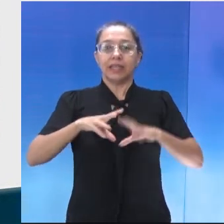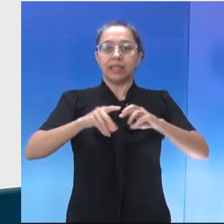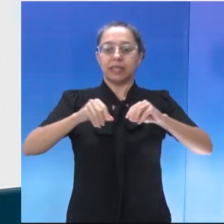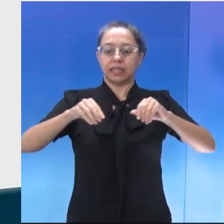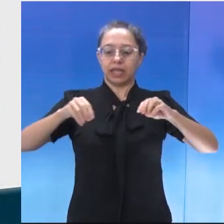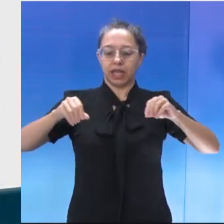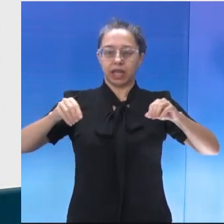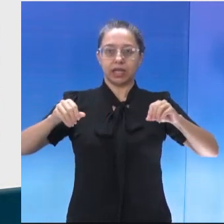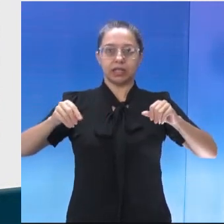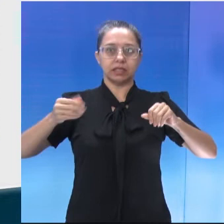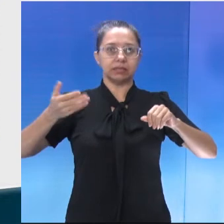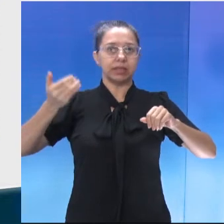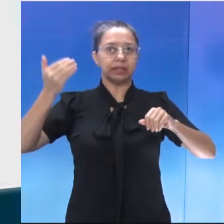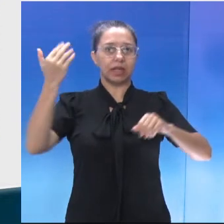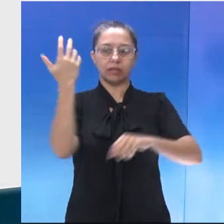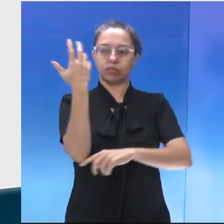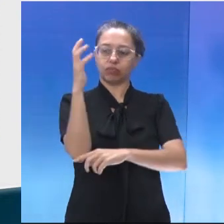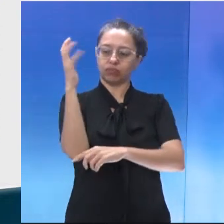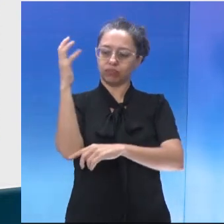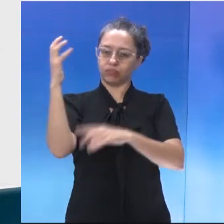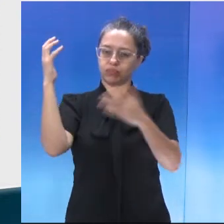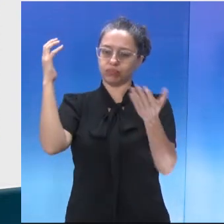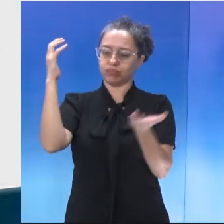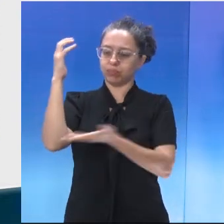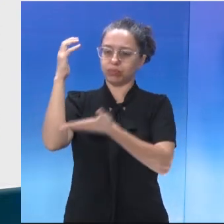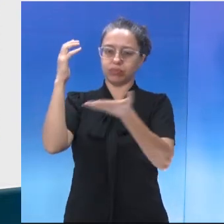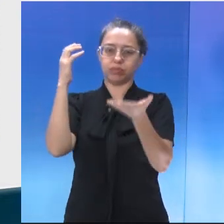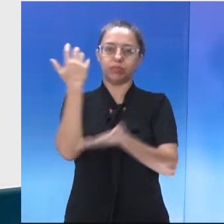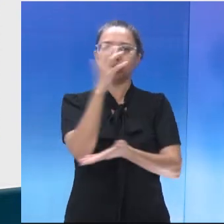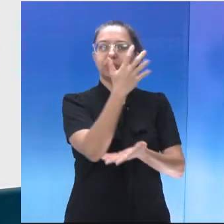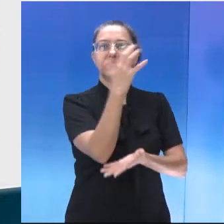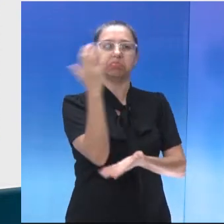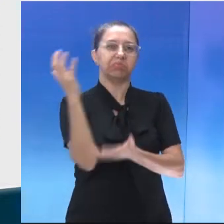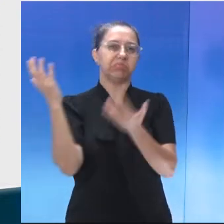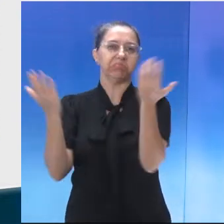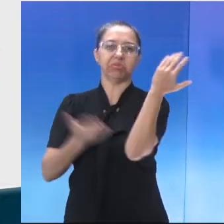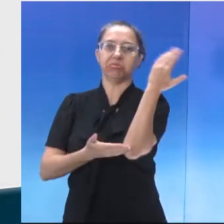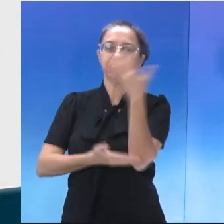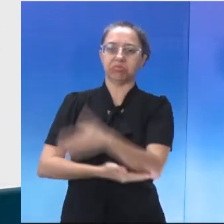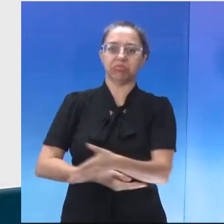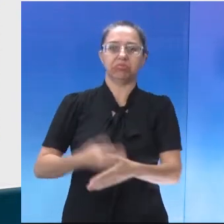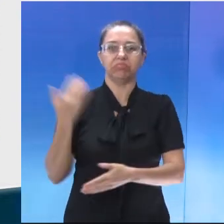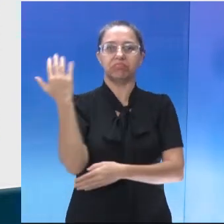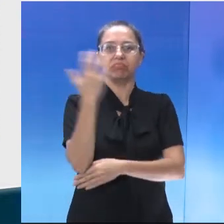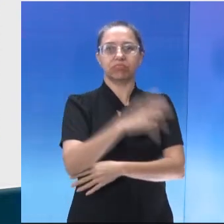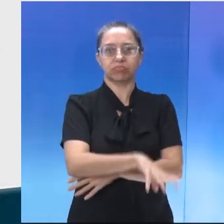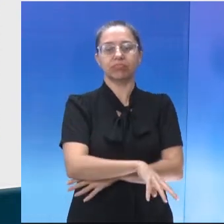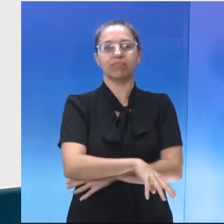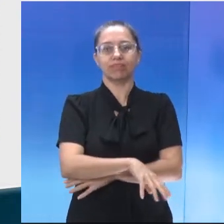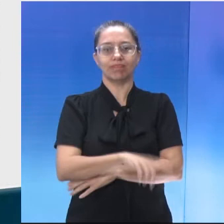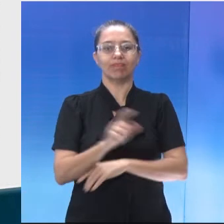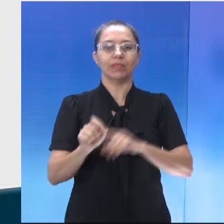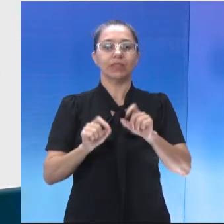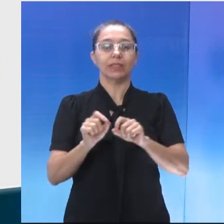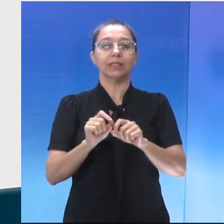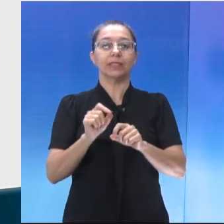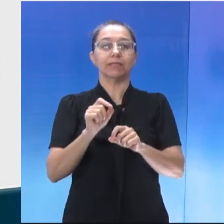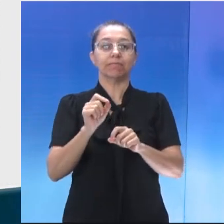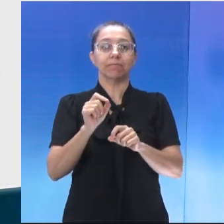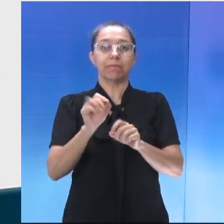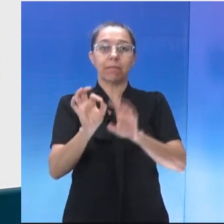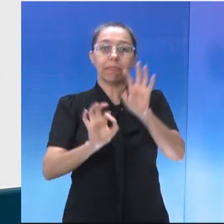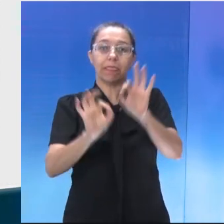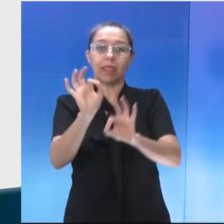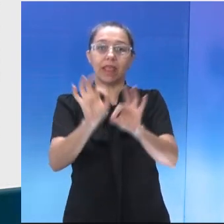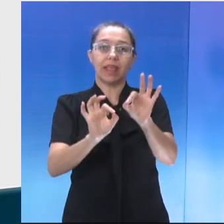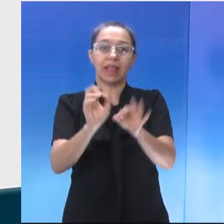desmatadas na floresta amazônia, no Acre. Gente, o que são geoglifos? Geoglifos são esses desenhos feitos na